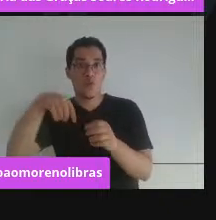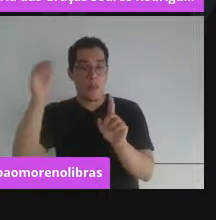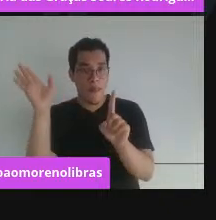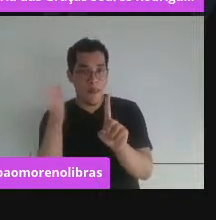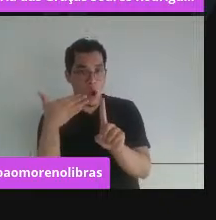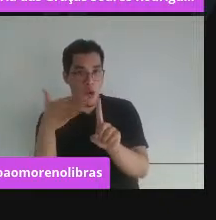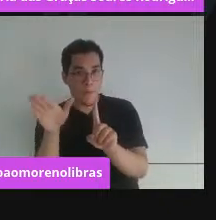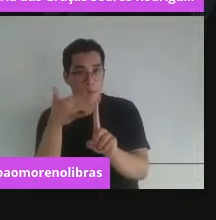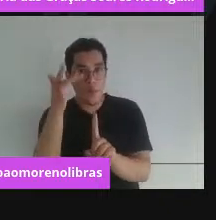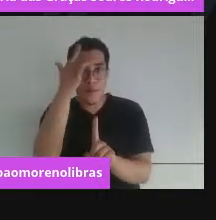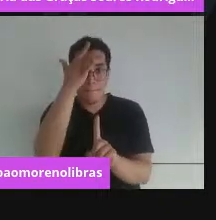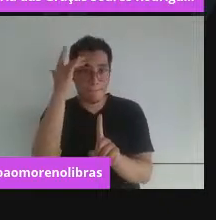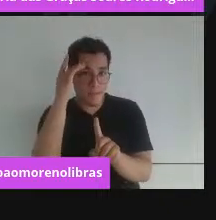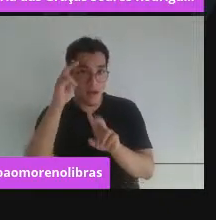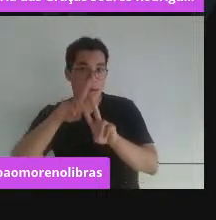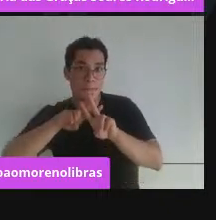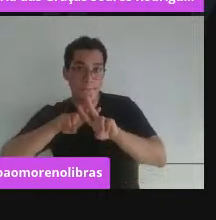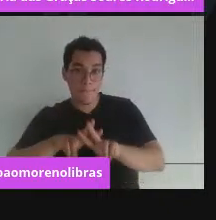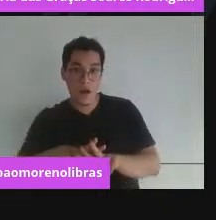Força-Tarefa,